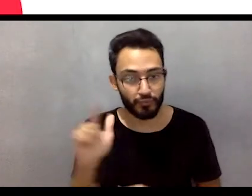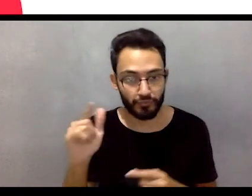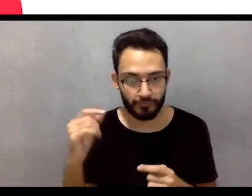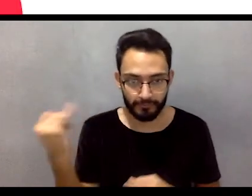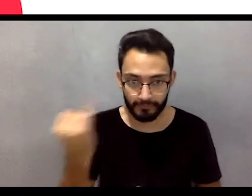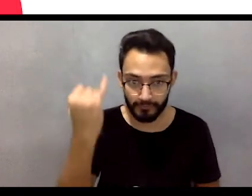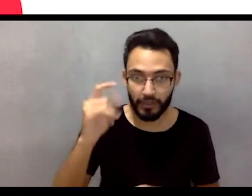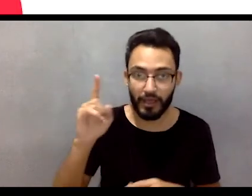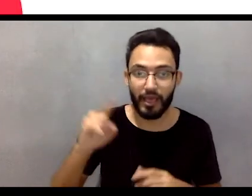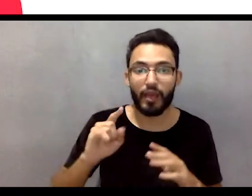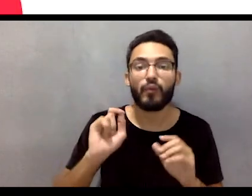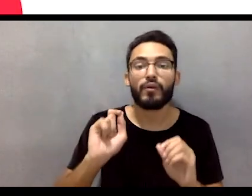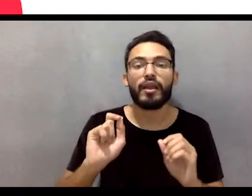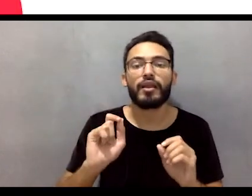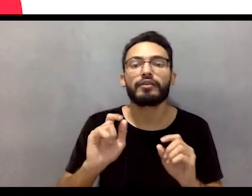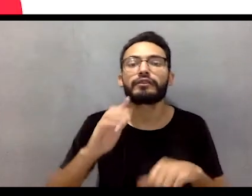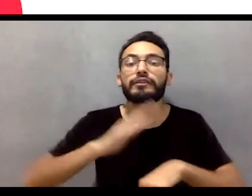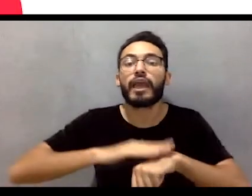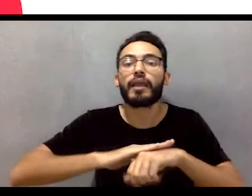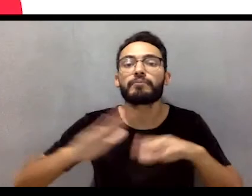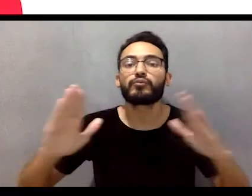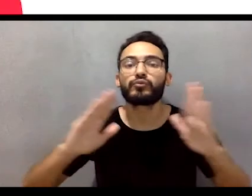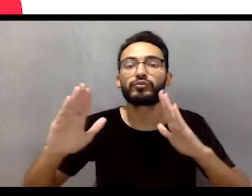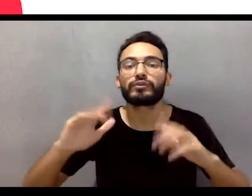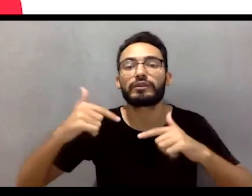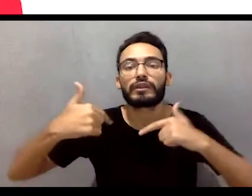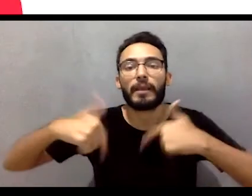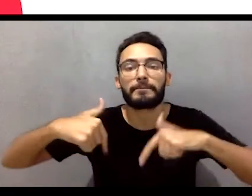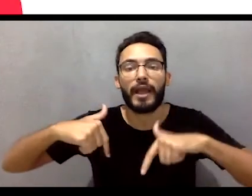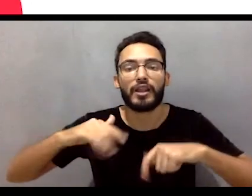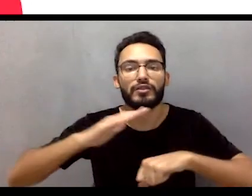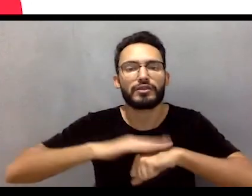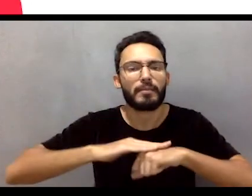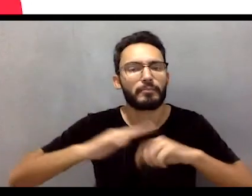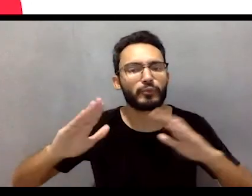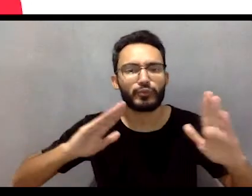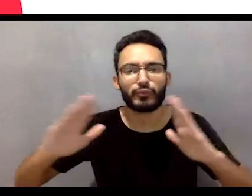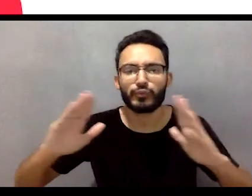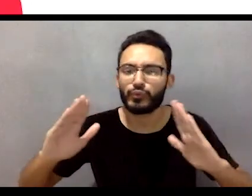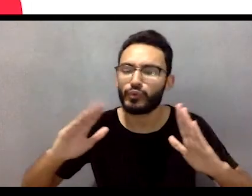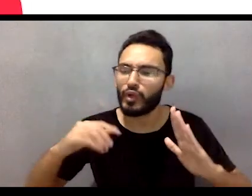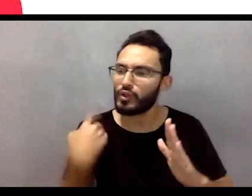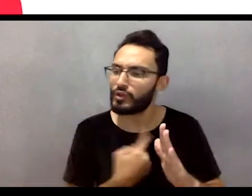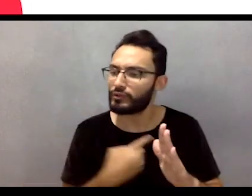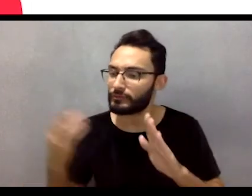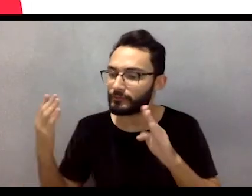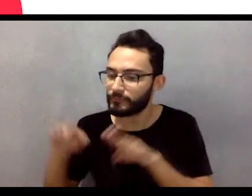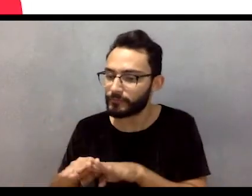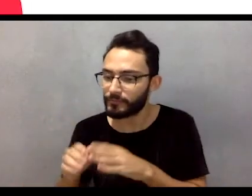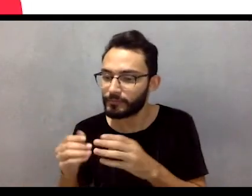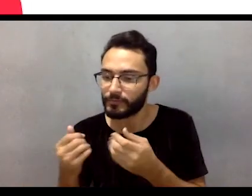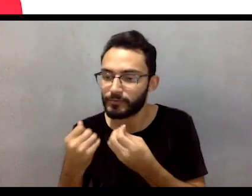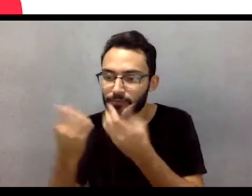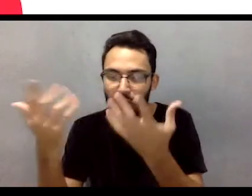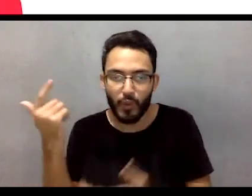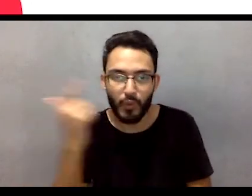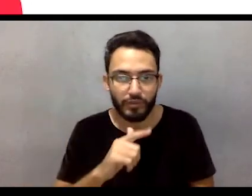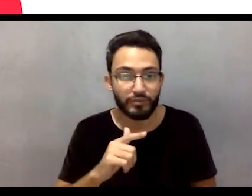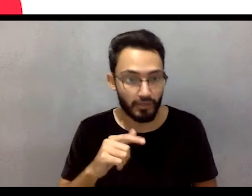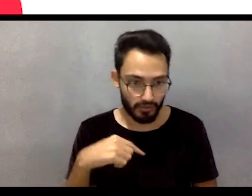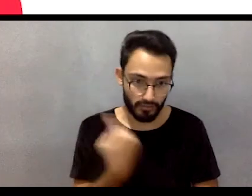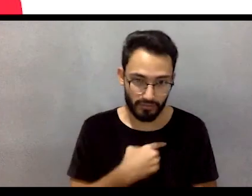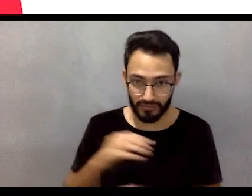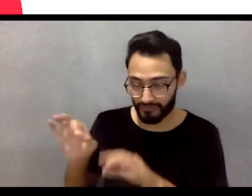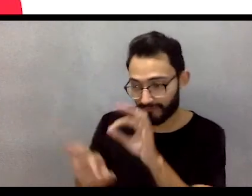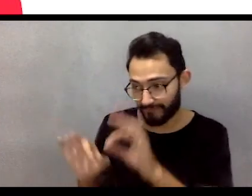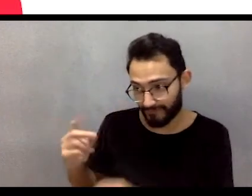o tamanho do trabalho. Qual é o tamanho do trabalho que a gente vai entregar? Lembra que quando a gente fala de engenharia